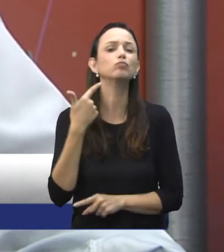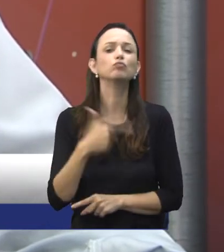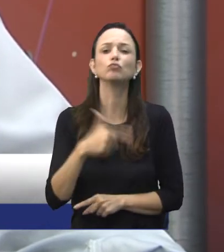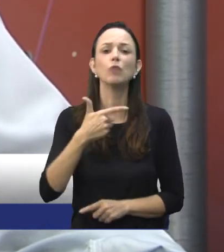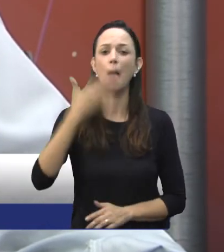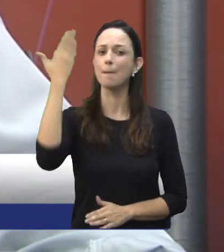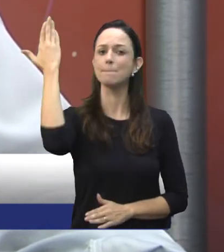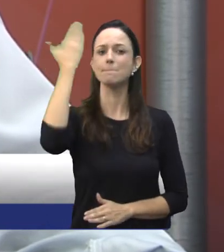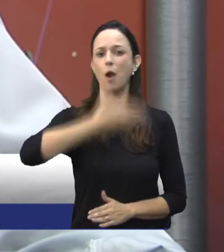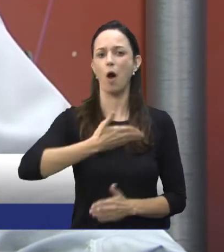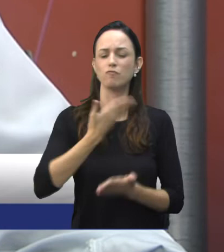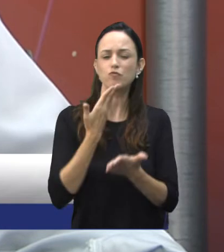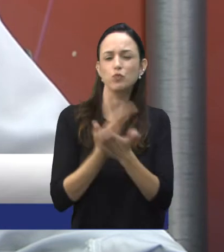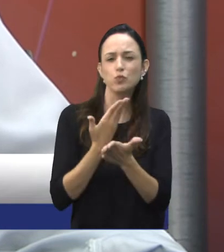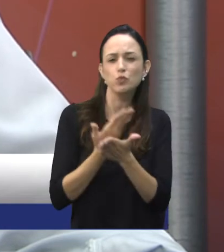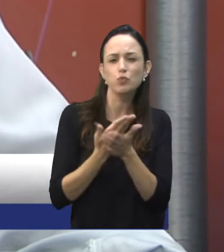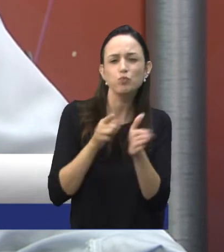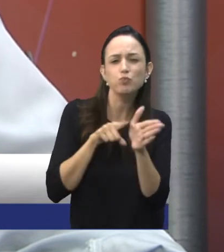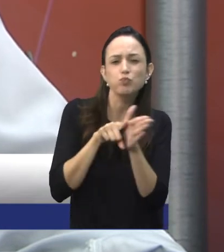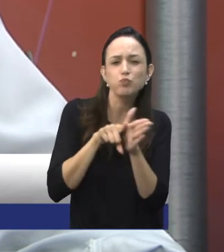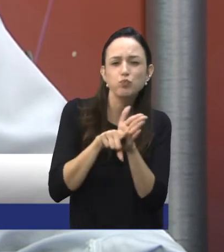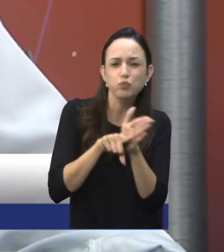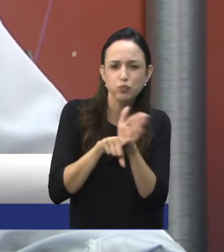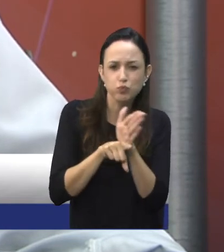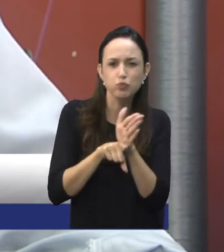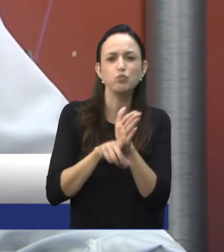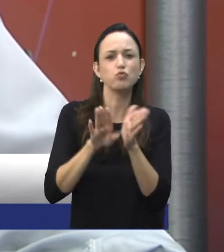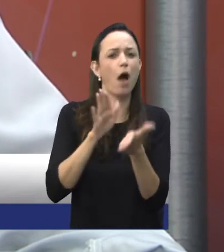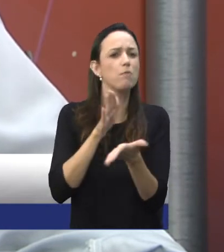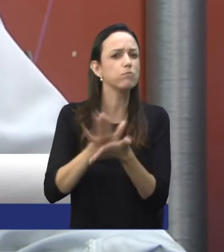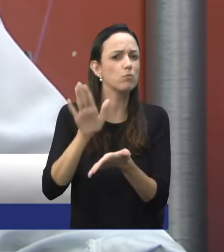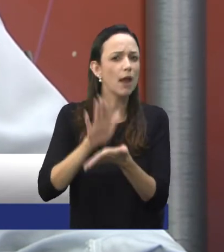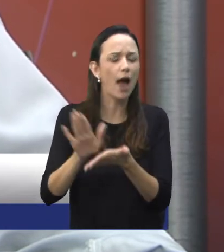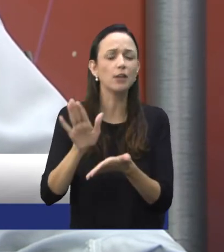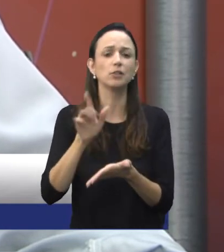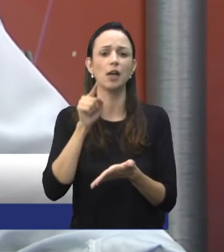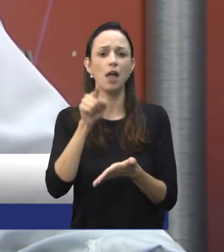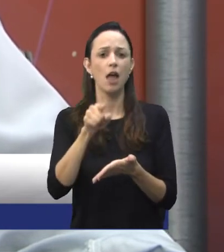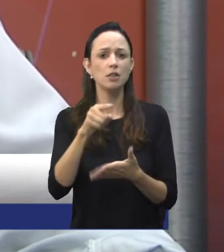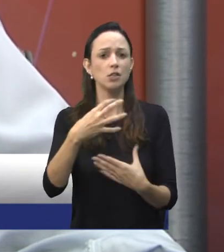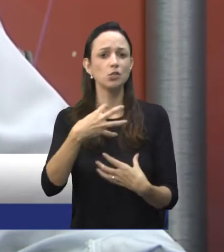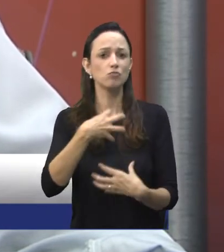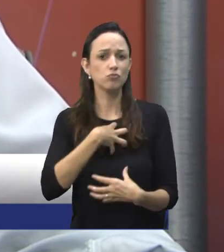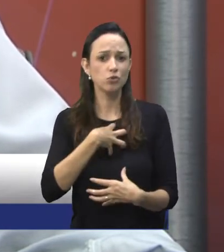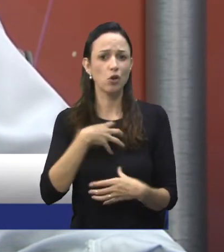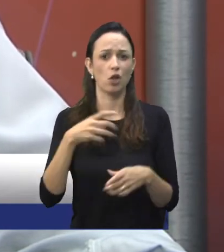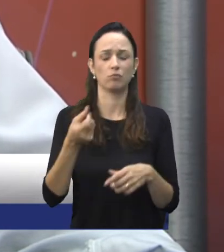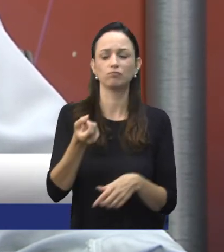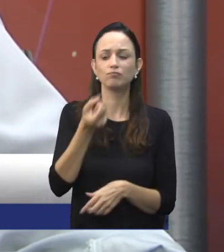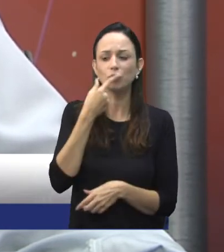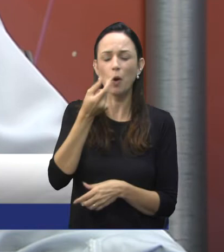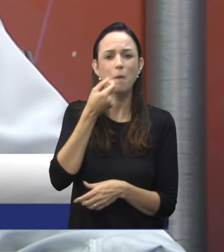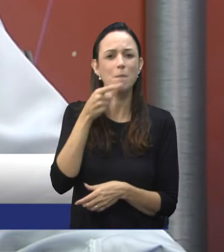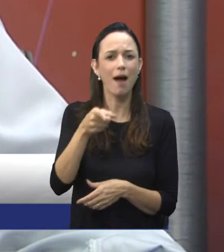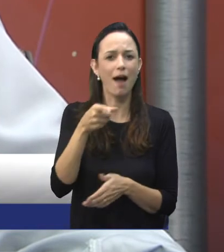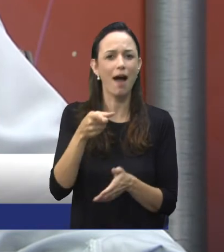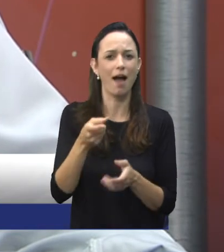já bem conduzidos e publicados que essa atitude de tomar antibiótico